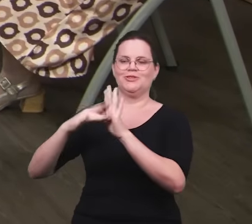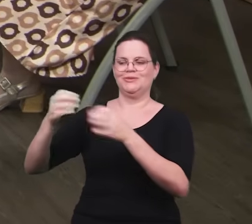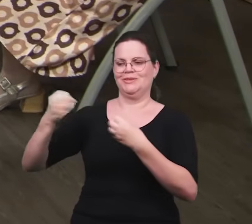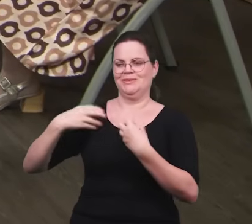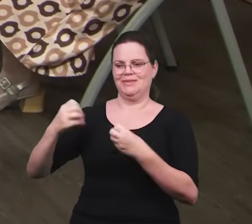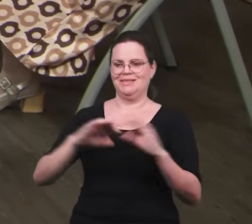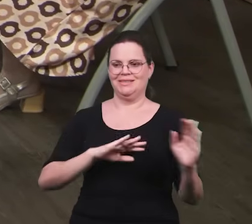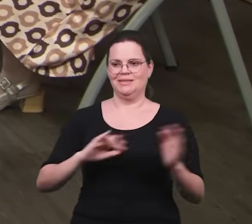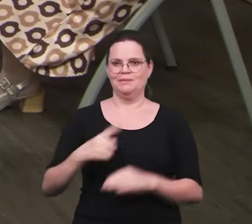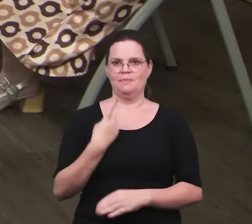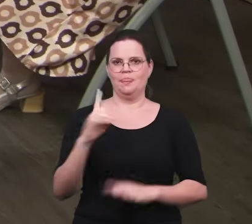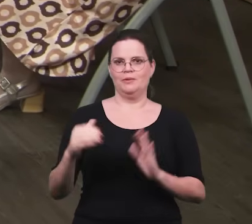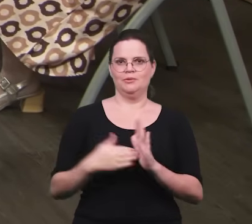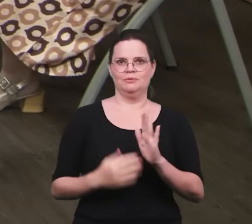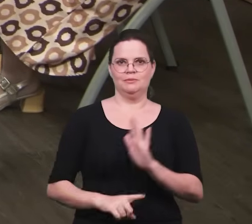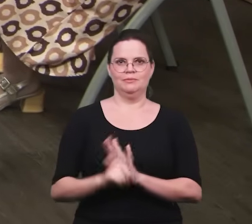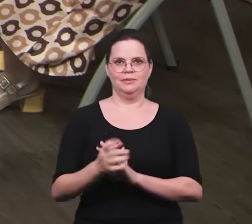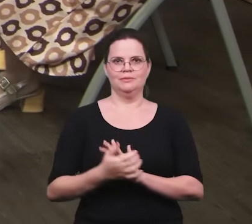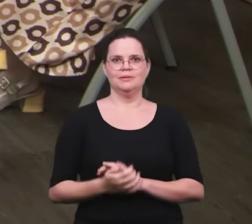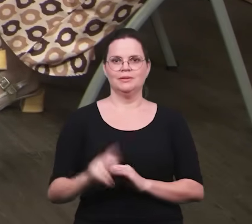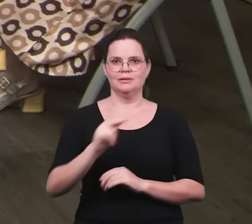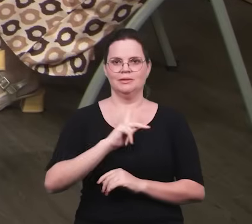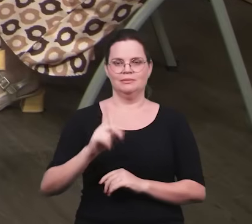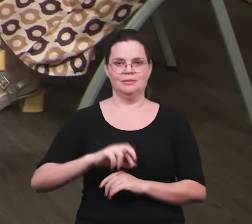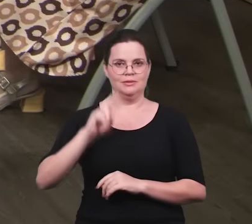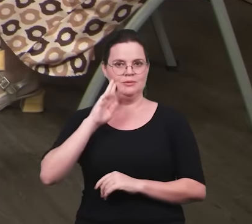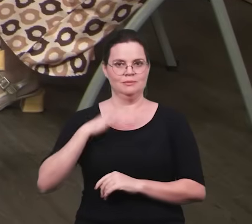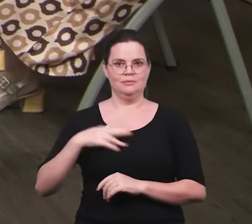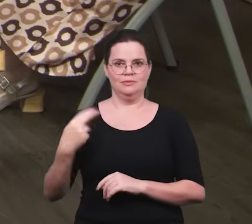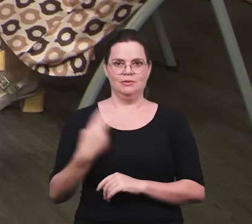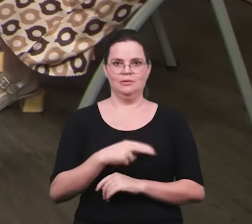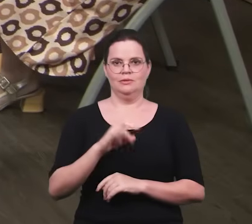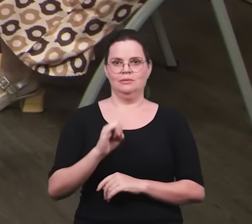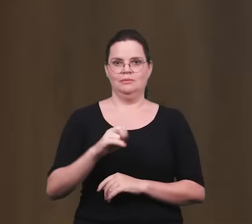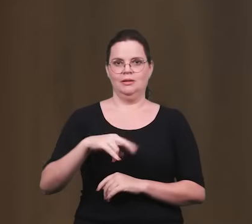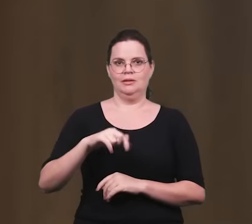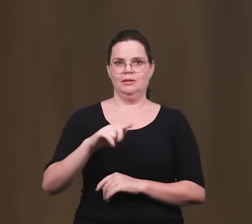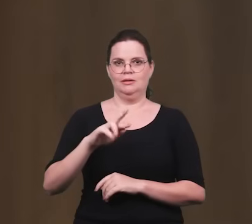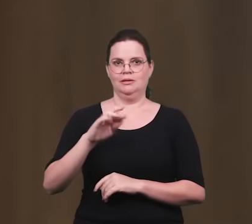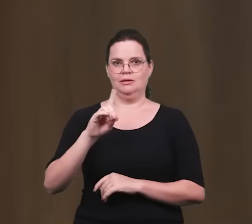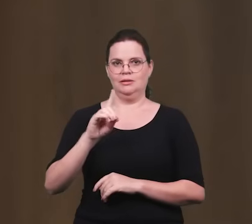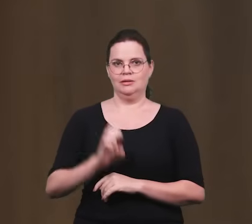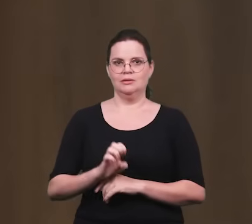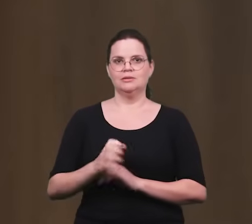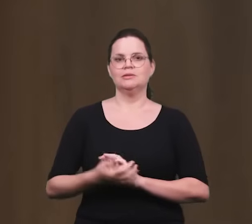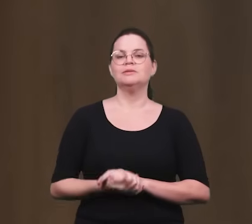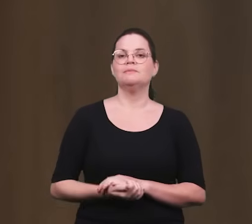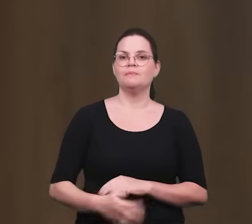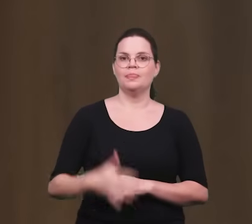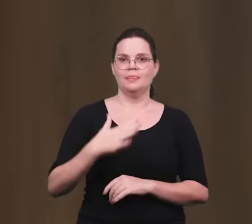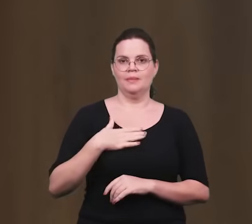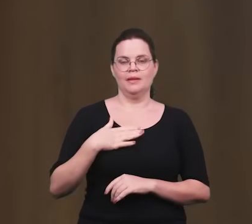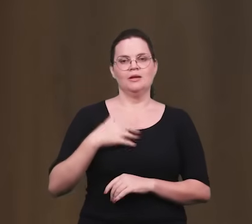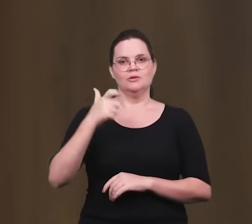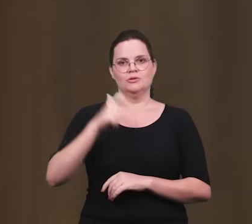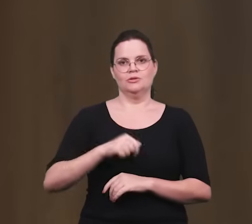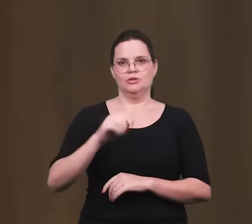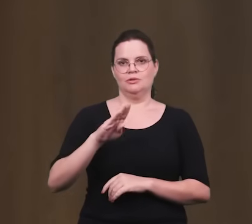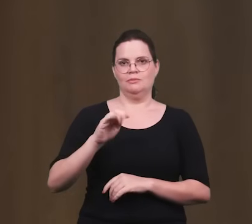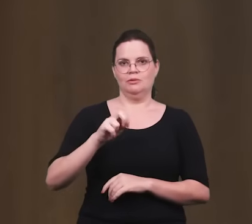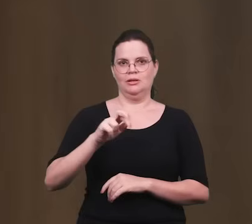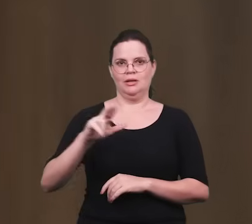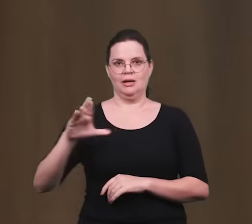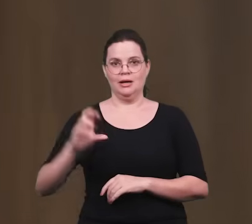para a nossa última pergunta. Senhor, meu nome é Ingrid, de Balneário Escrapepus, do Ministério do Pastor Antônio Espíndola. A minha pergunta